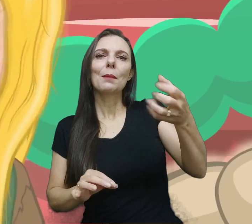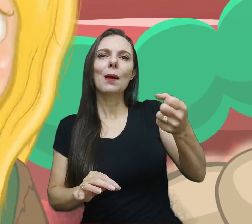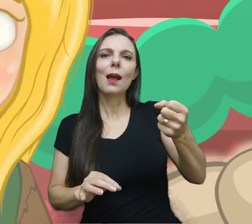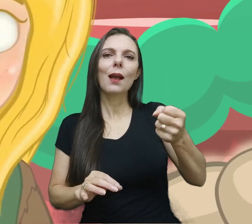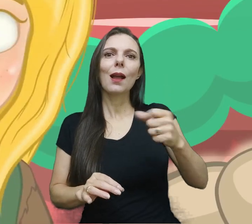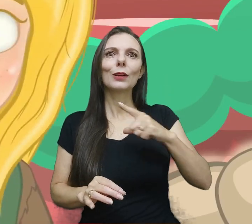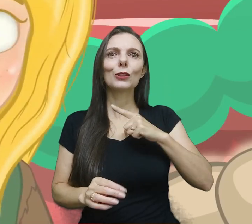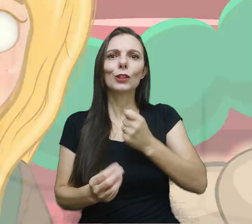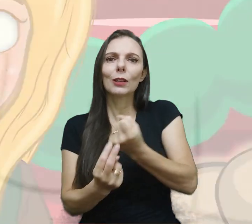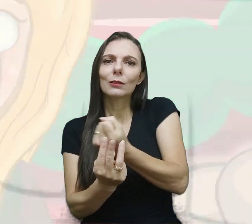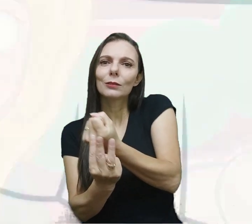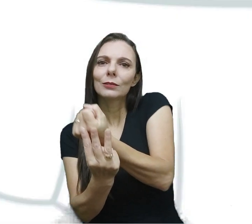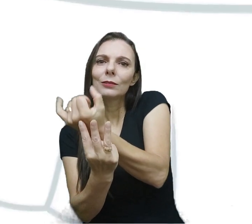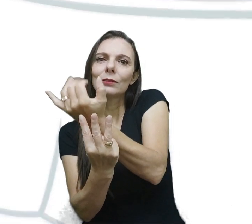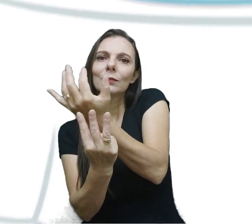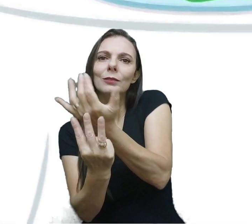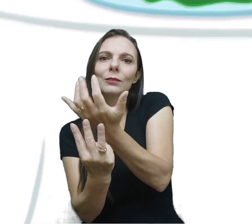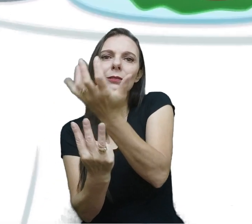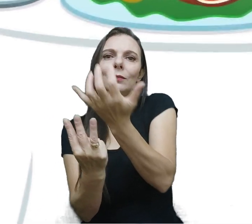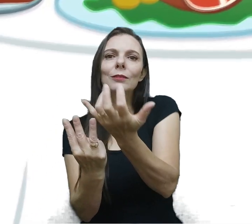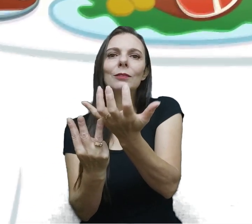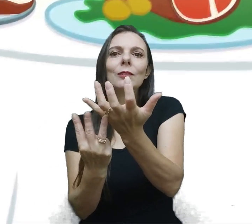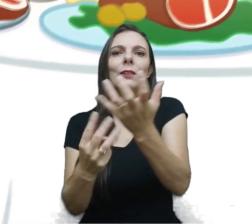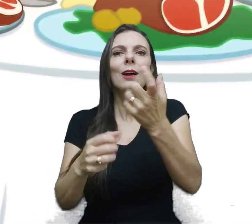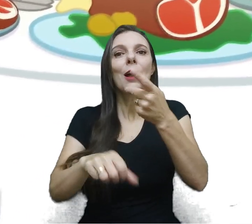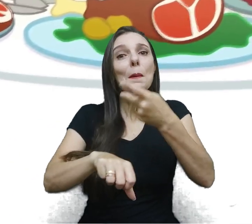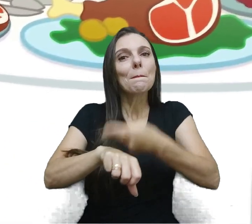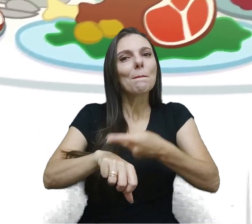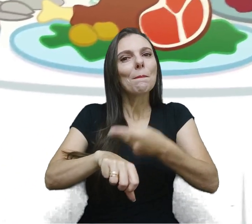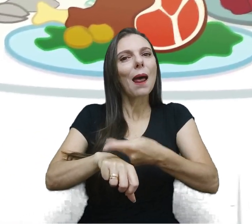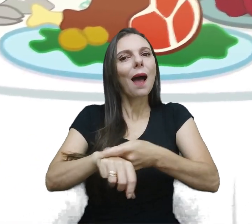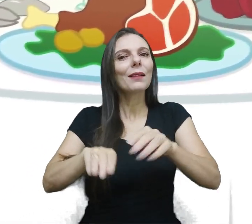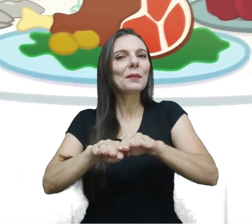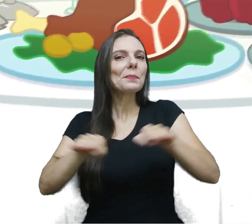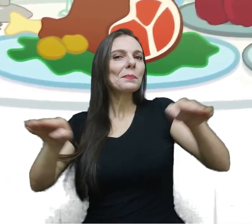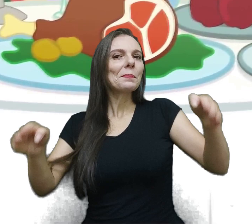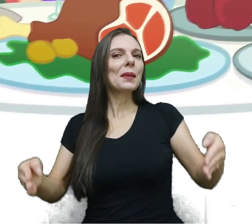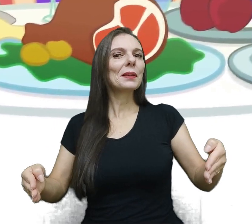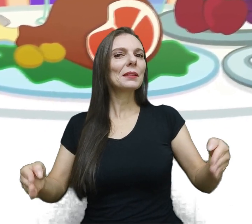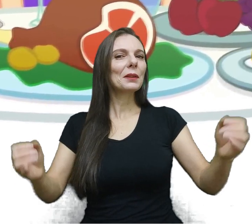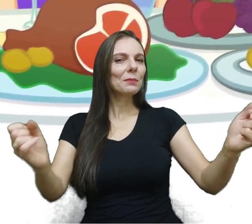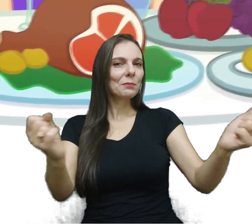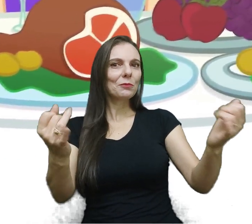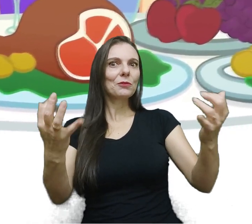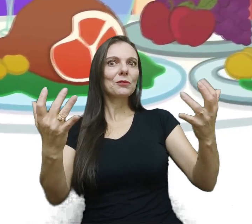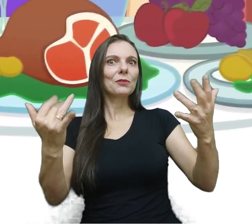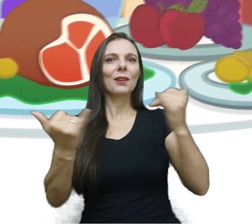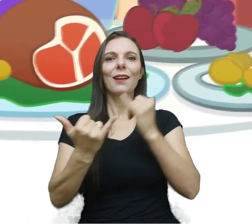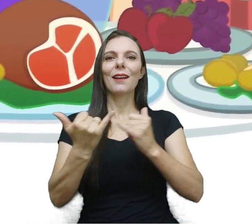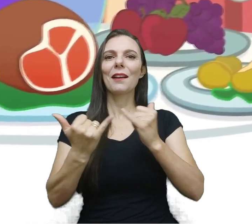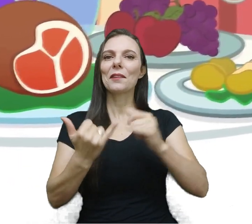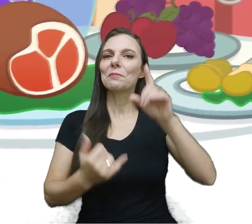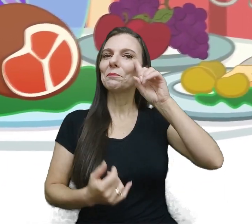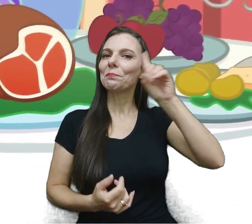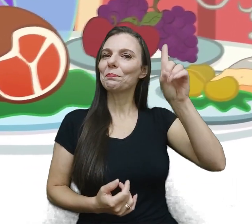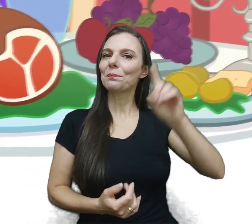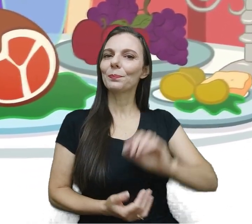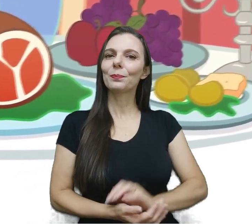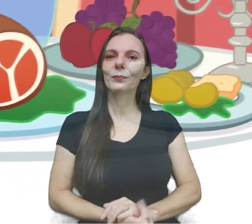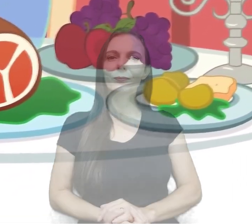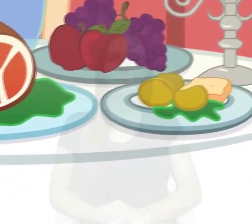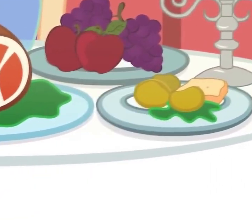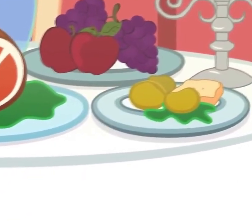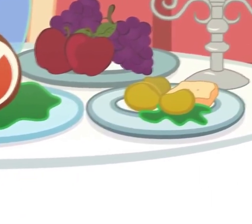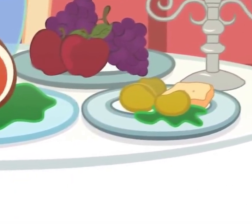toalha branca. E os candelabros de prata sobre a mesa iluminaram a sala como a luz do